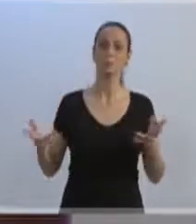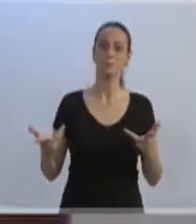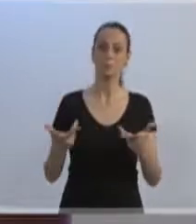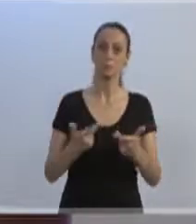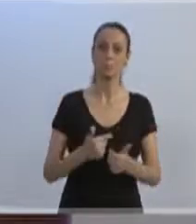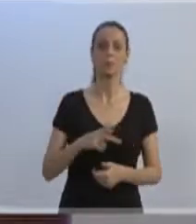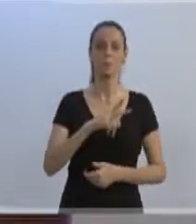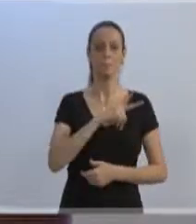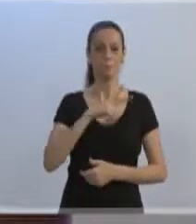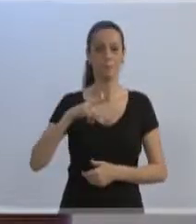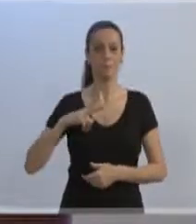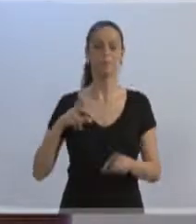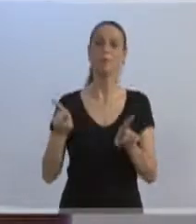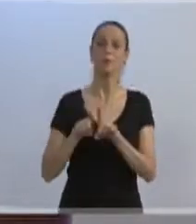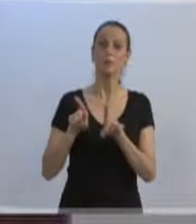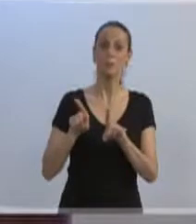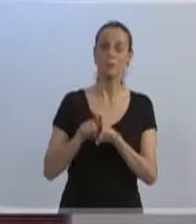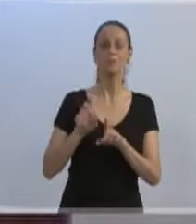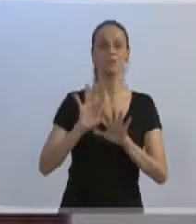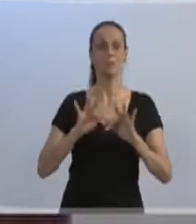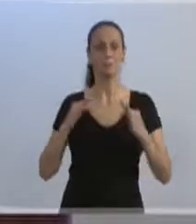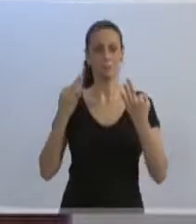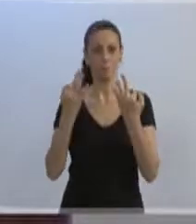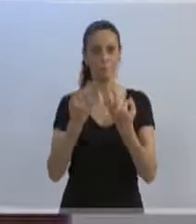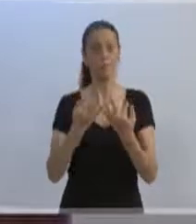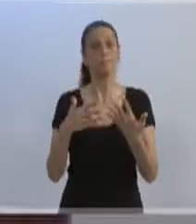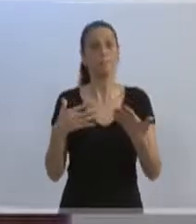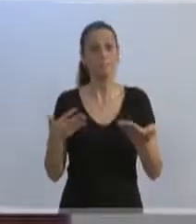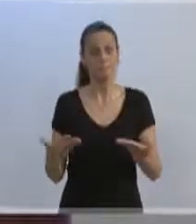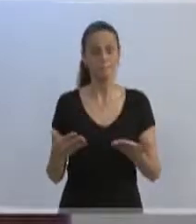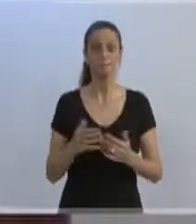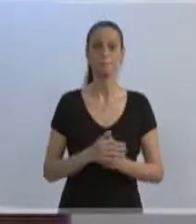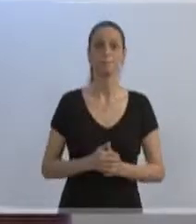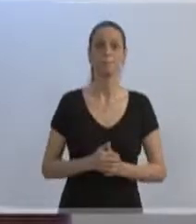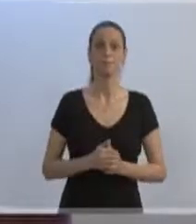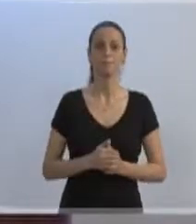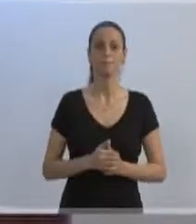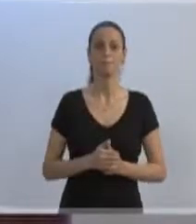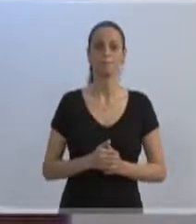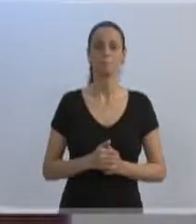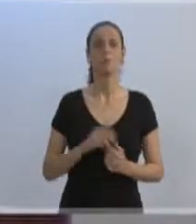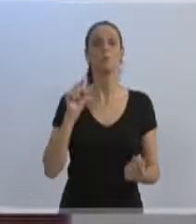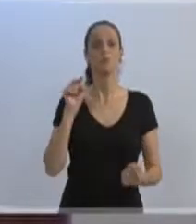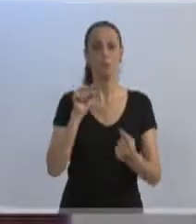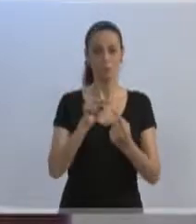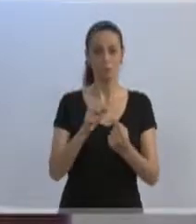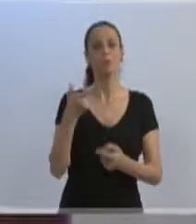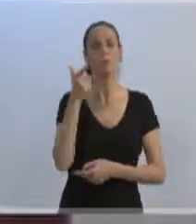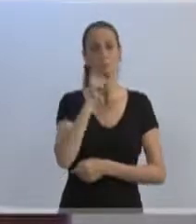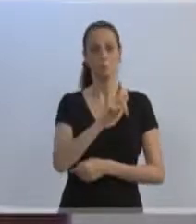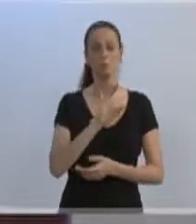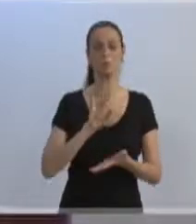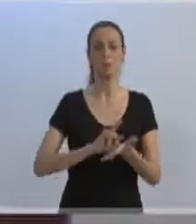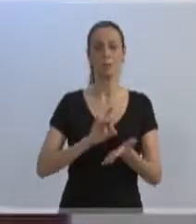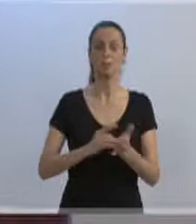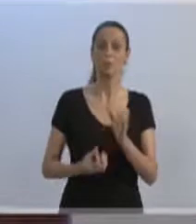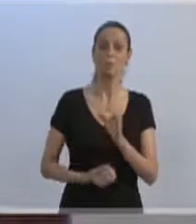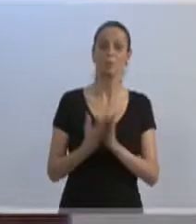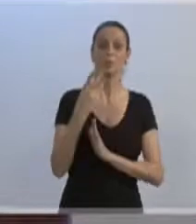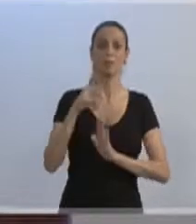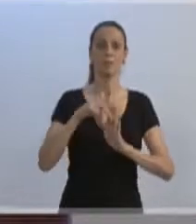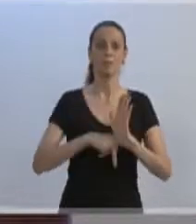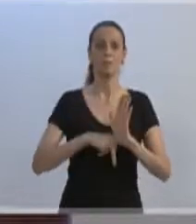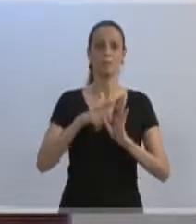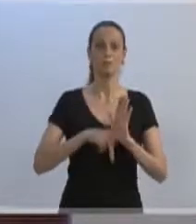pacientes e familiares então nesse sentido cumprindo a sua finalidade eles estão criando um projeto